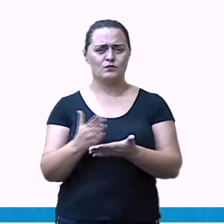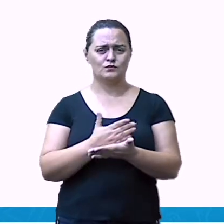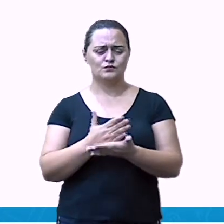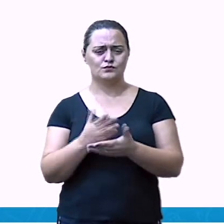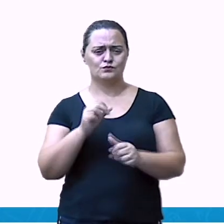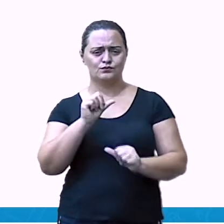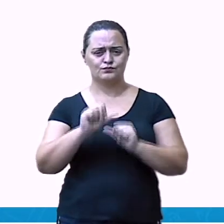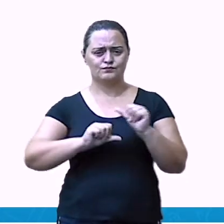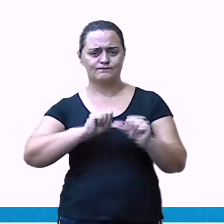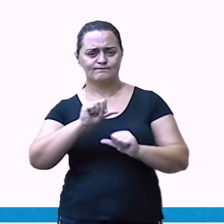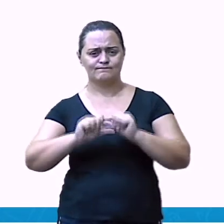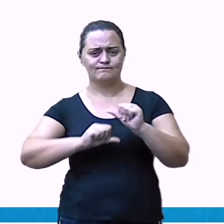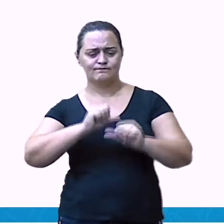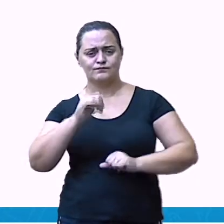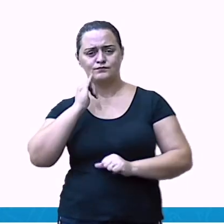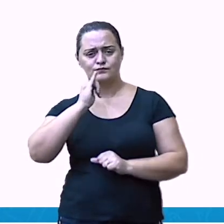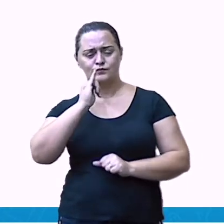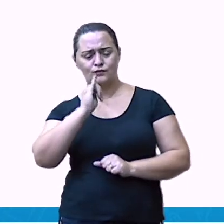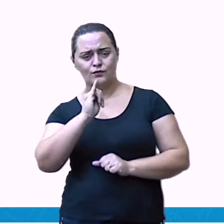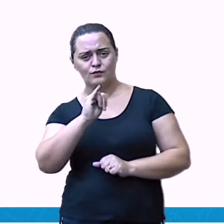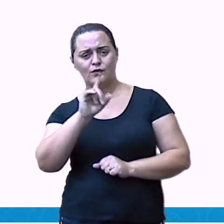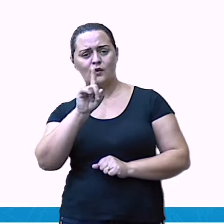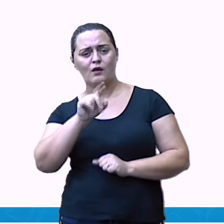modificação de um conto de encantamento são